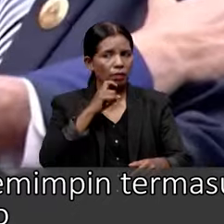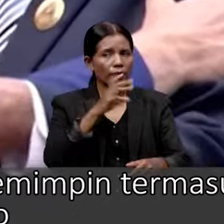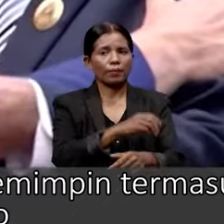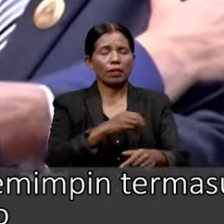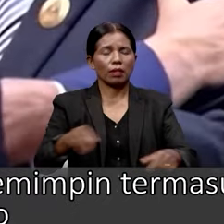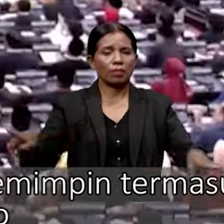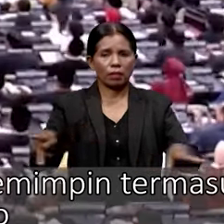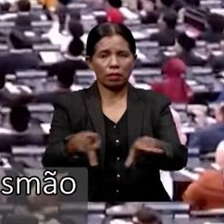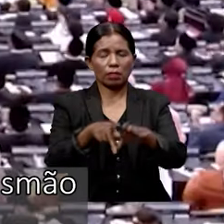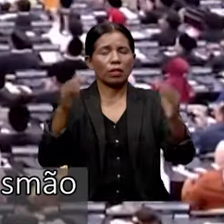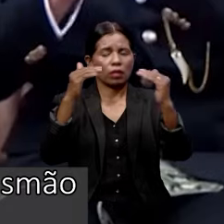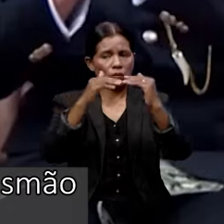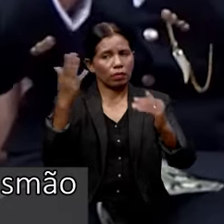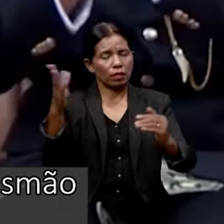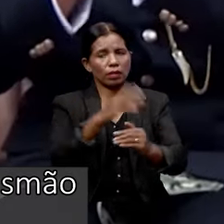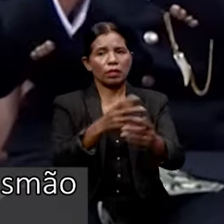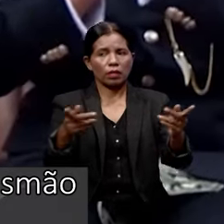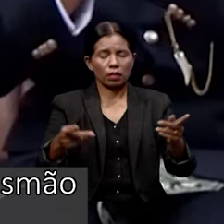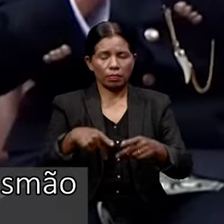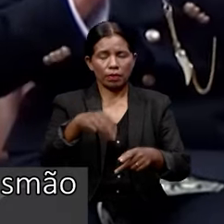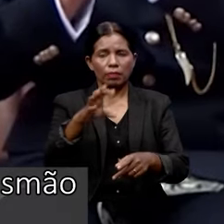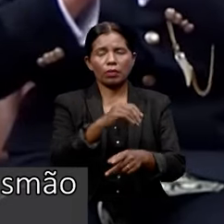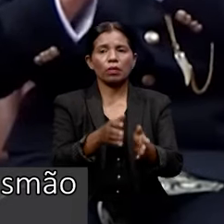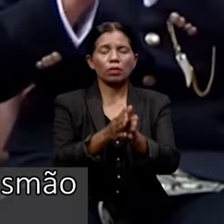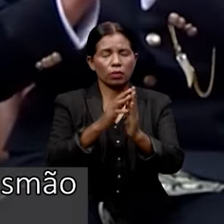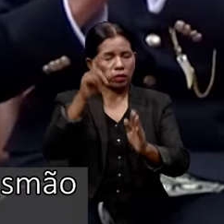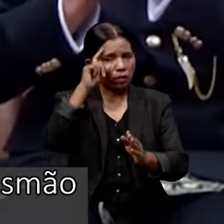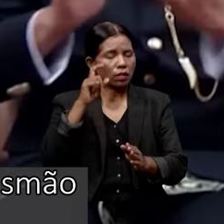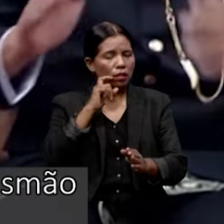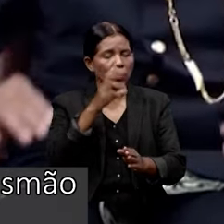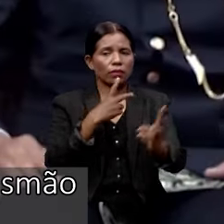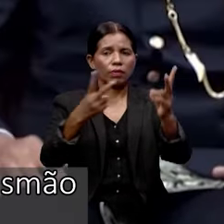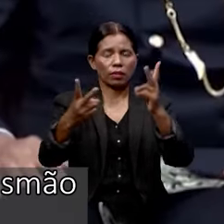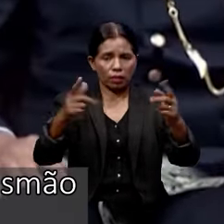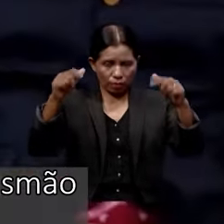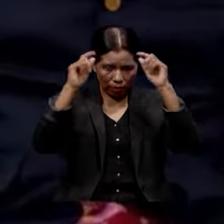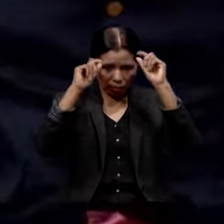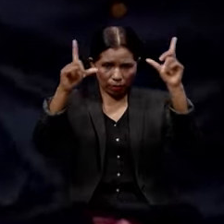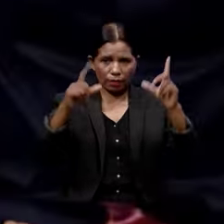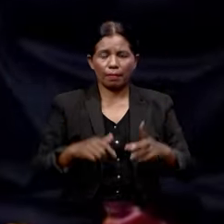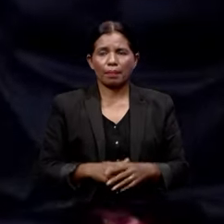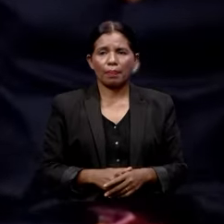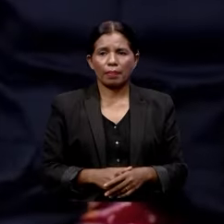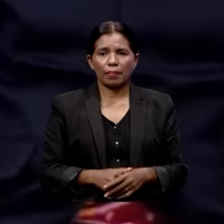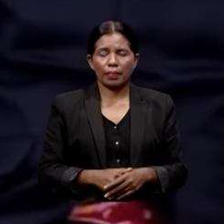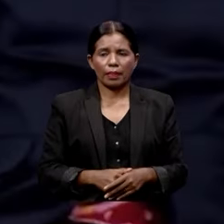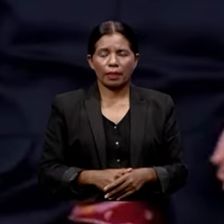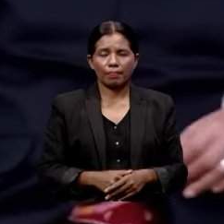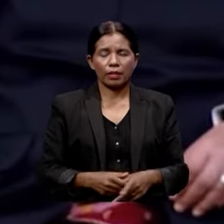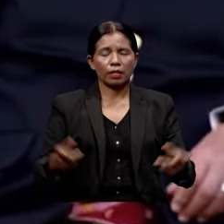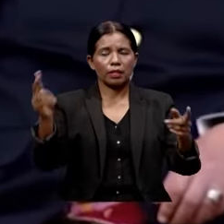nebe participa a sermona refere, e nebe Prabowo Husu Kairala Sanana Guzmão, a tua visita a Timor-Leste. E o Sulmai,